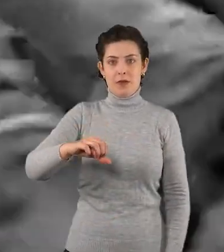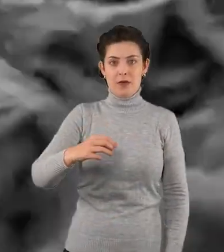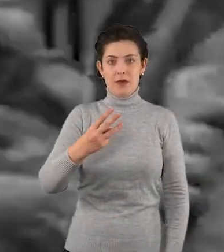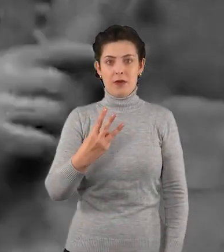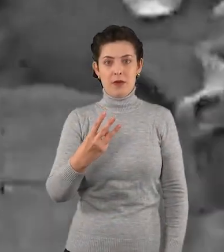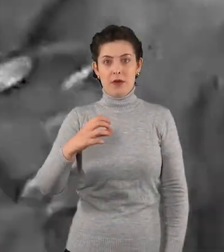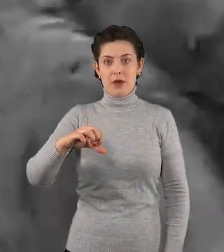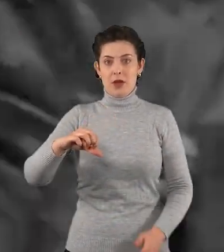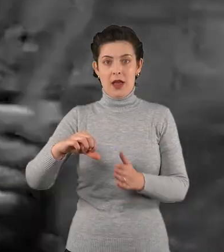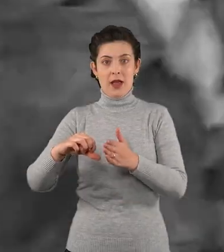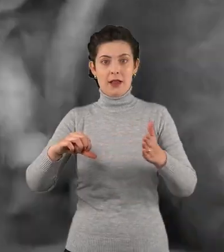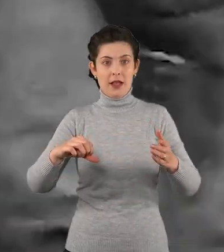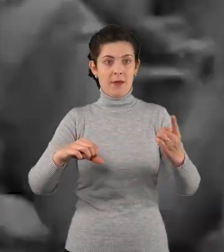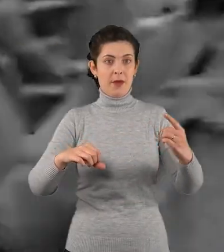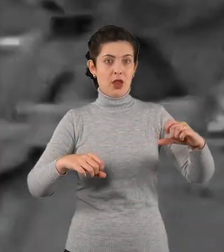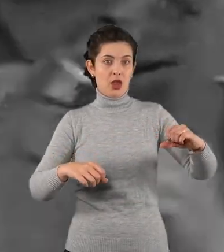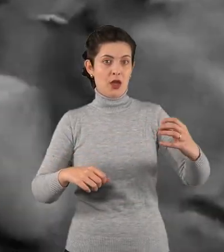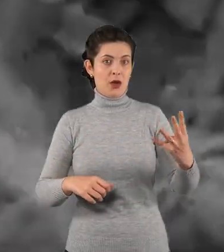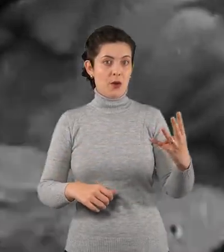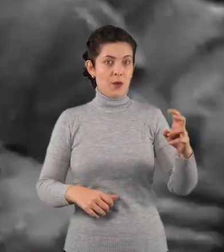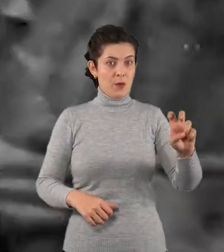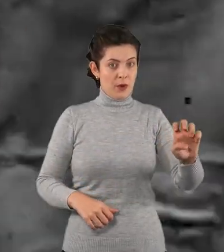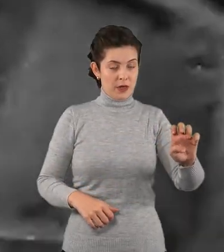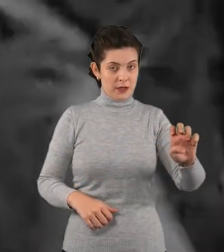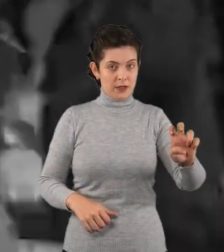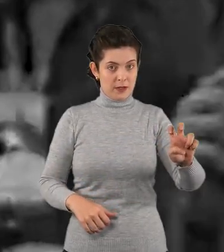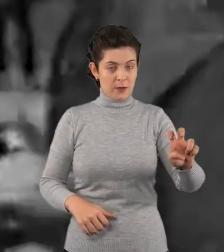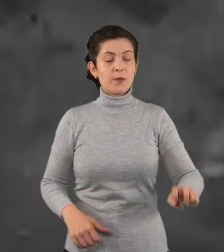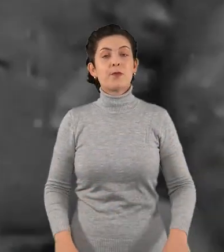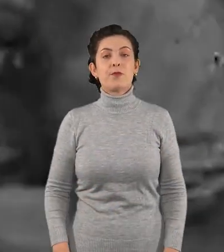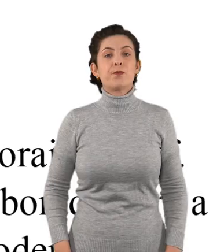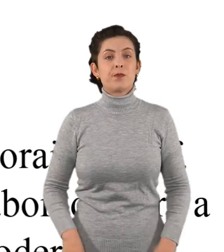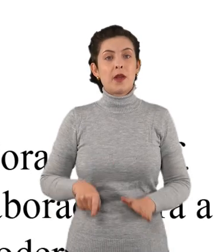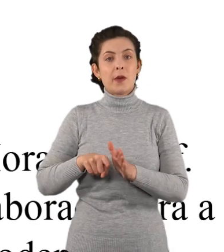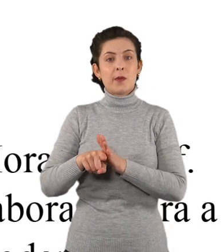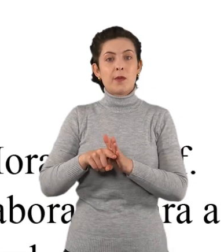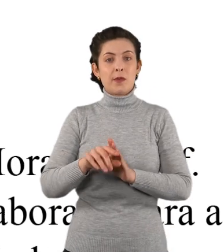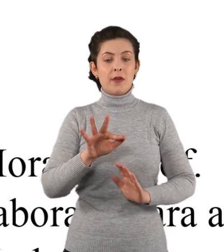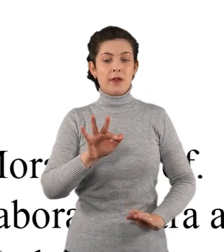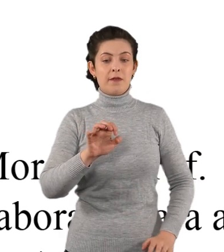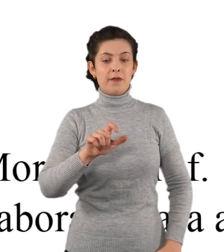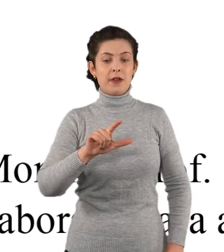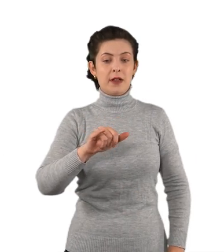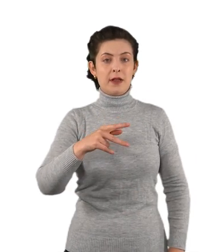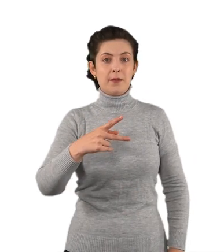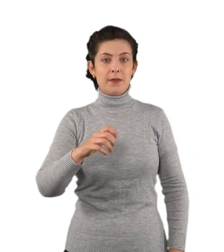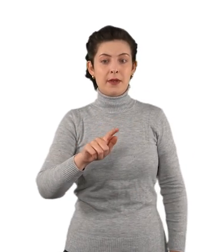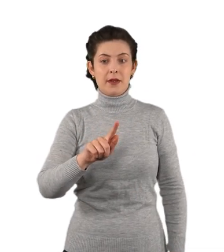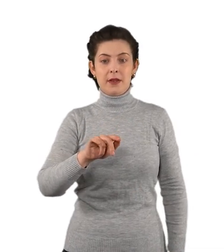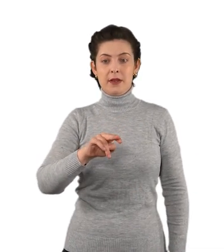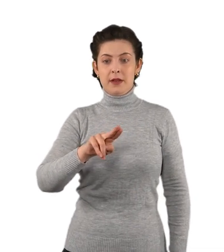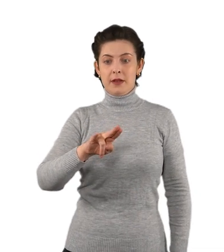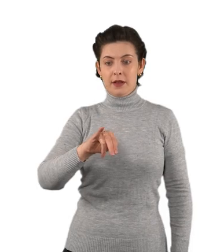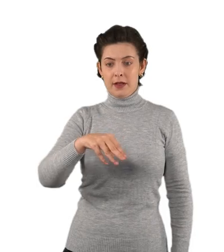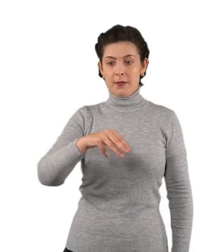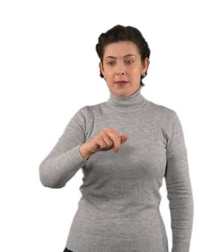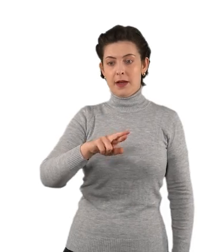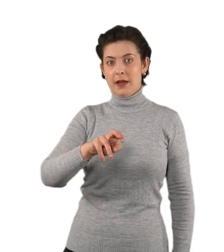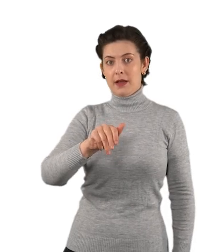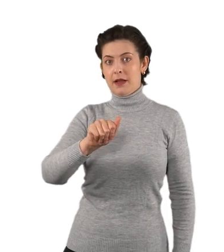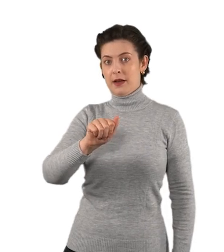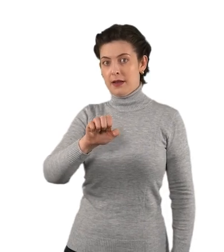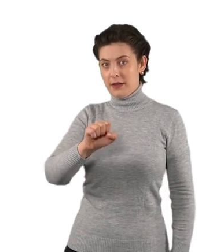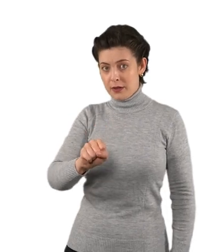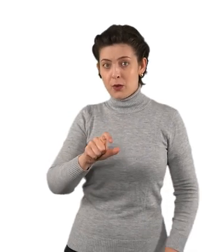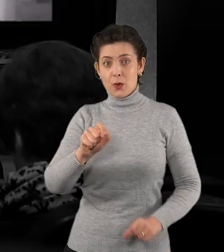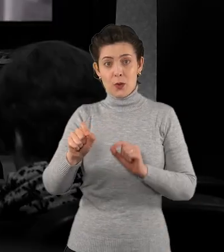ocorrida de 1939 a 1945. De acordo com o pesquisador Felipe Guimarães, os